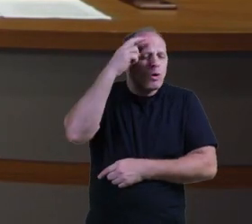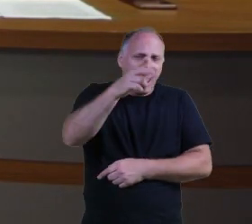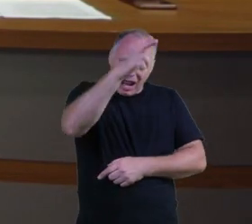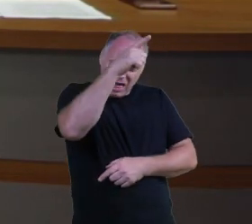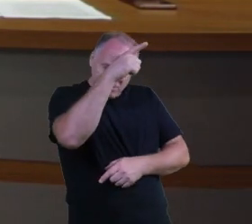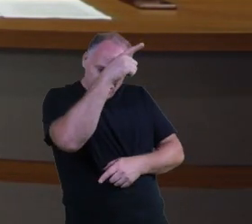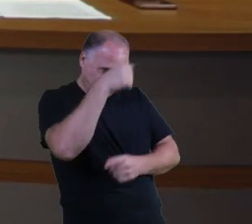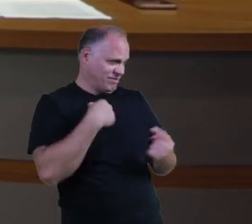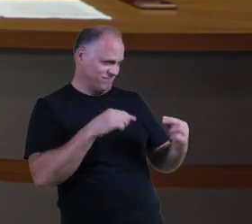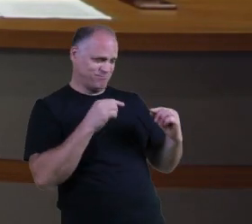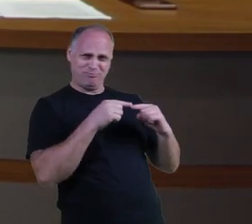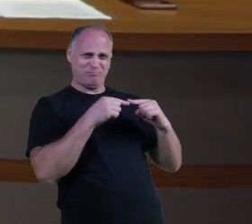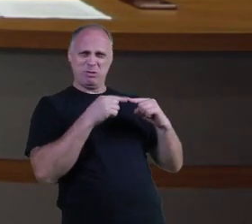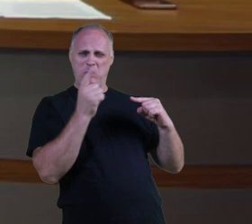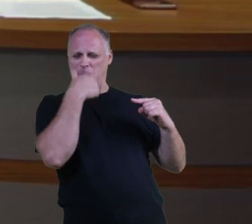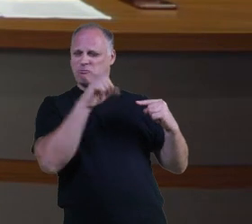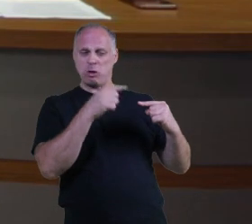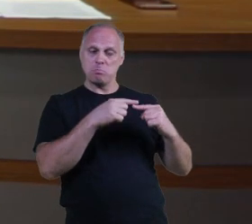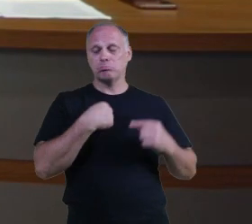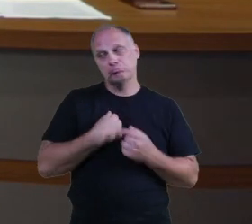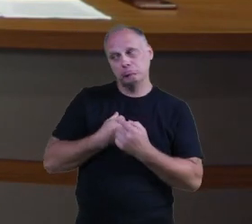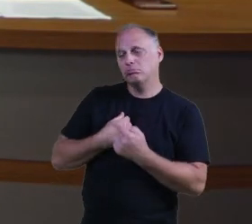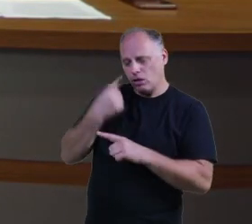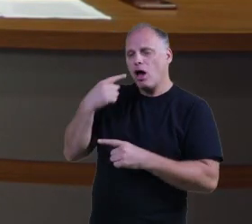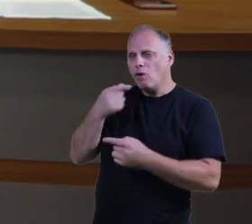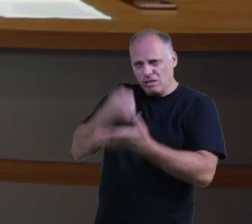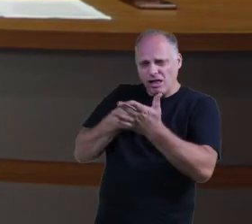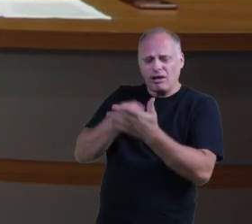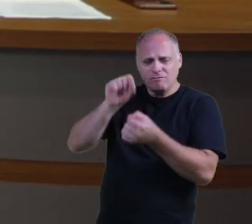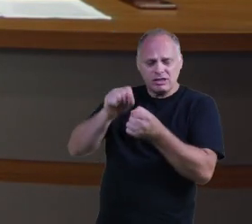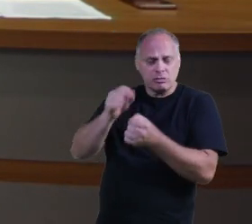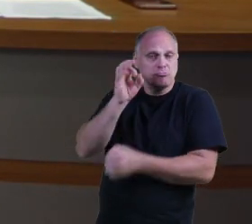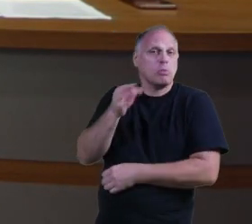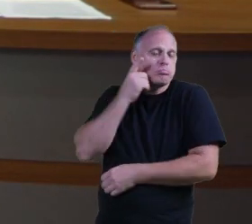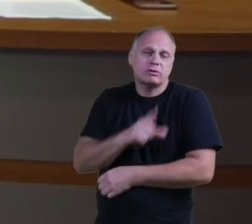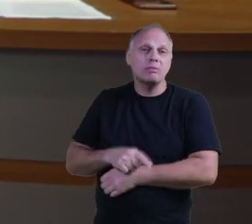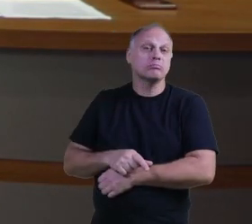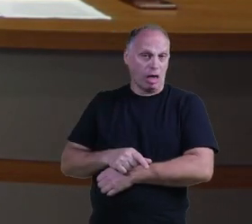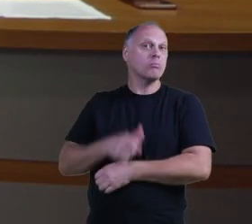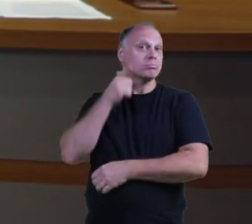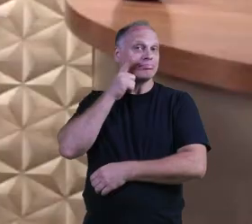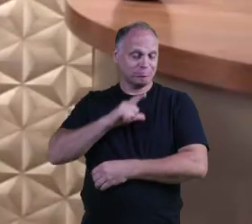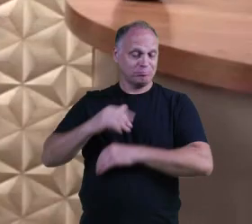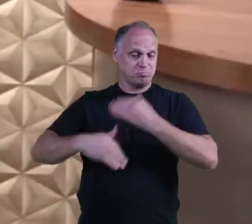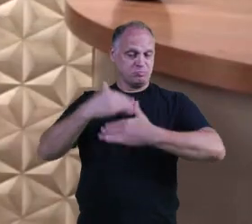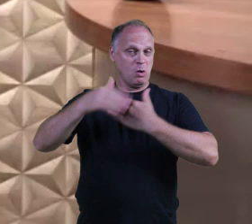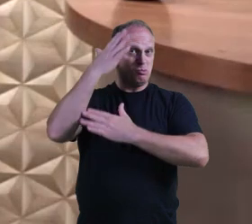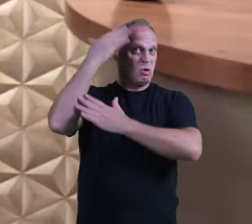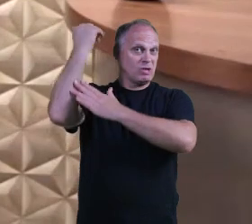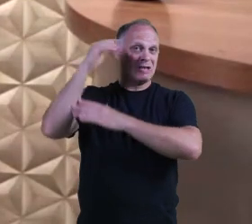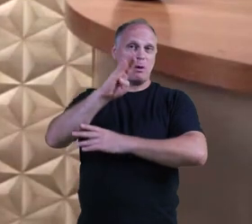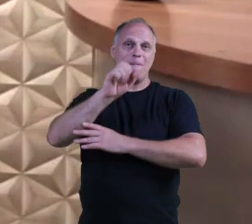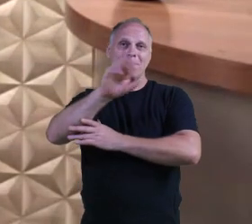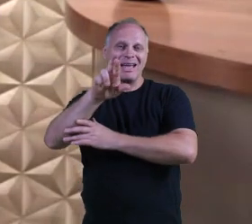samba. E até amigos meus falaram, aonde? Eu falei, em Novo Hamburgo, porque eu sou de lá, sou conhecido, e eles falaram, cara, mas lá não, a cultura não é de